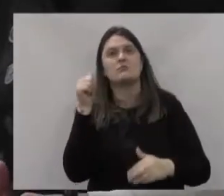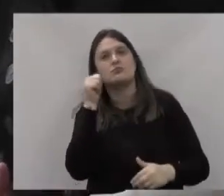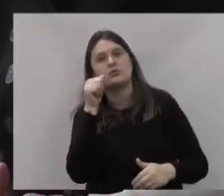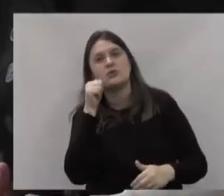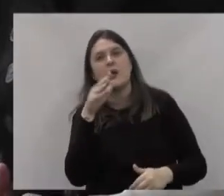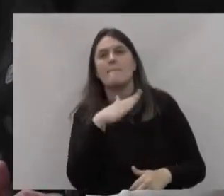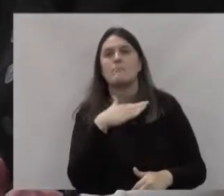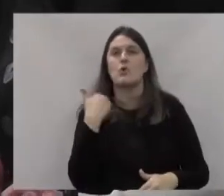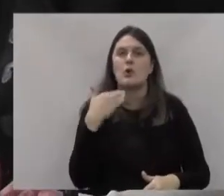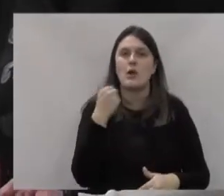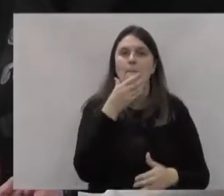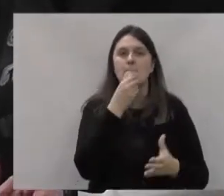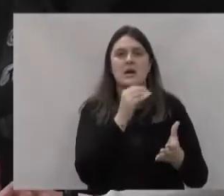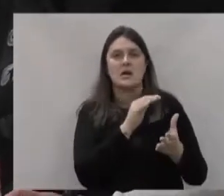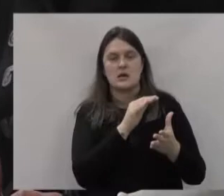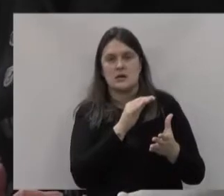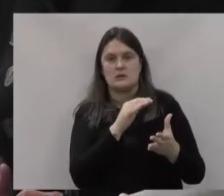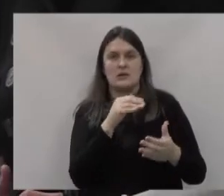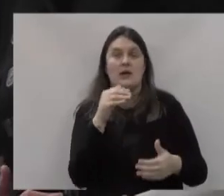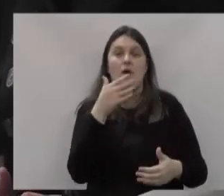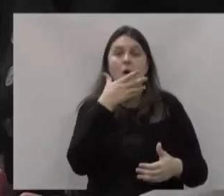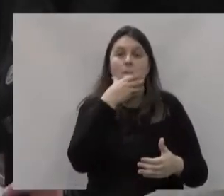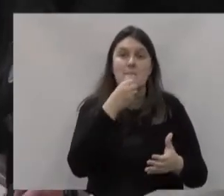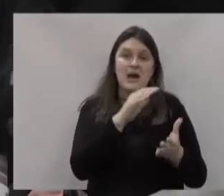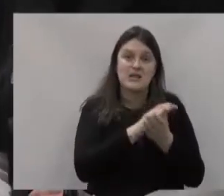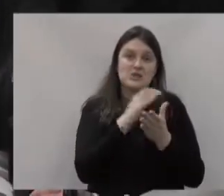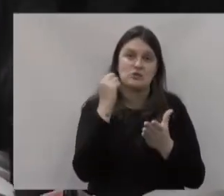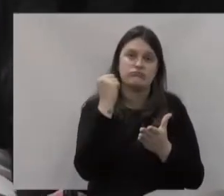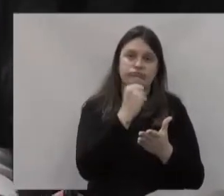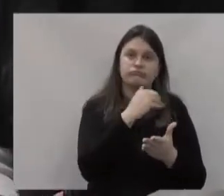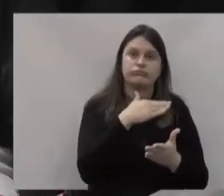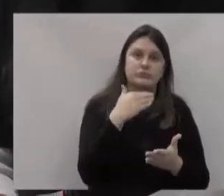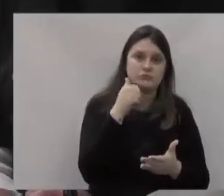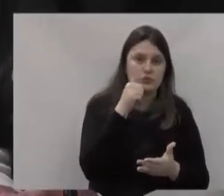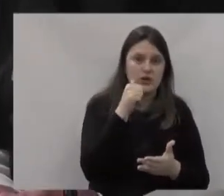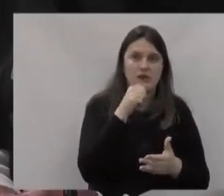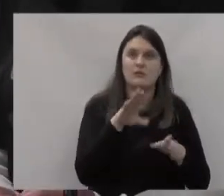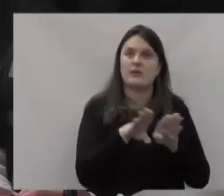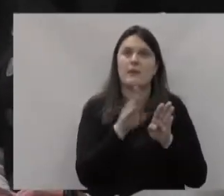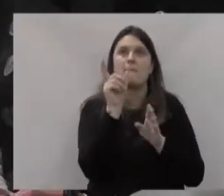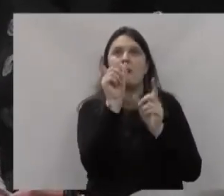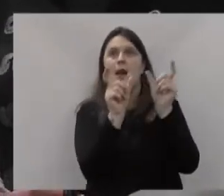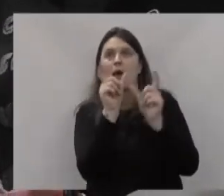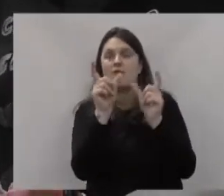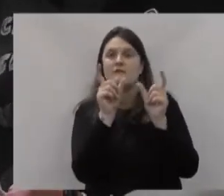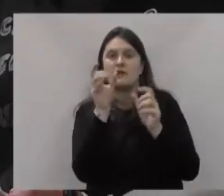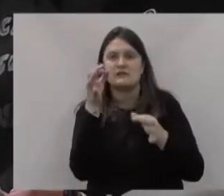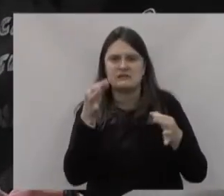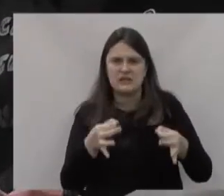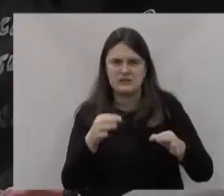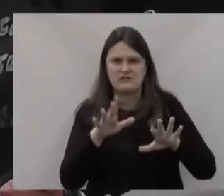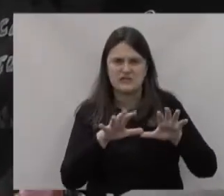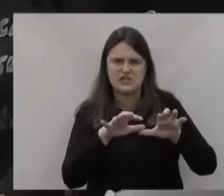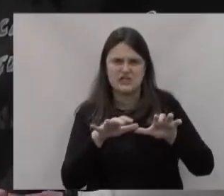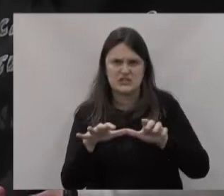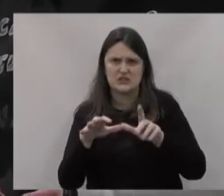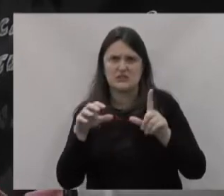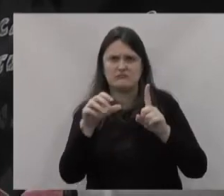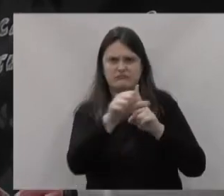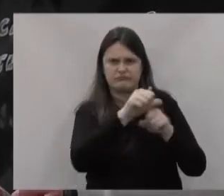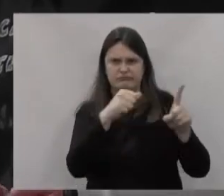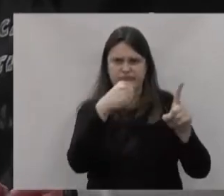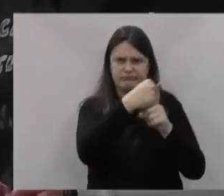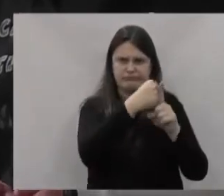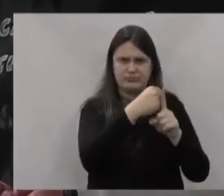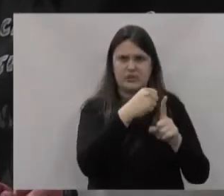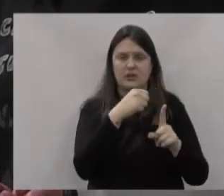mulher morta por marido, né? Porque nem sempre usam os termos corretos também, né? Esse é o problema. Né? Se você digitar feminicídio,